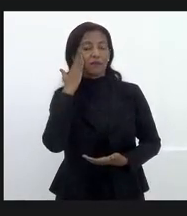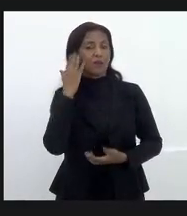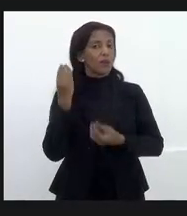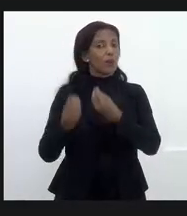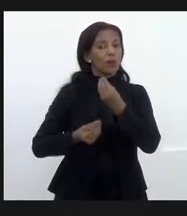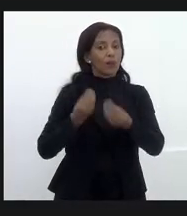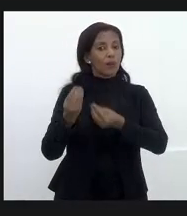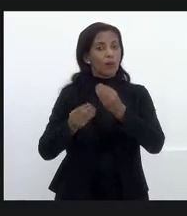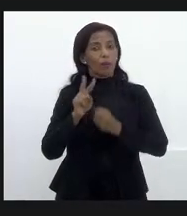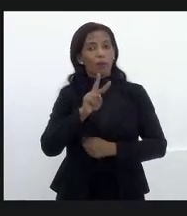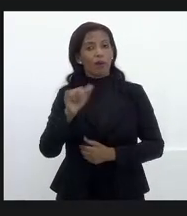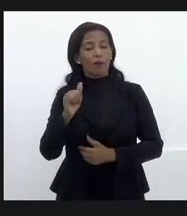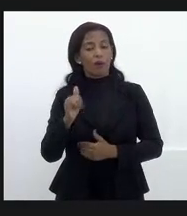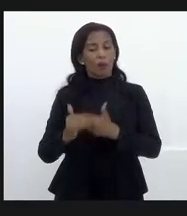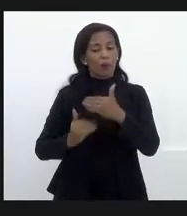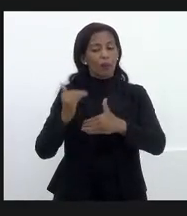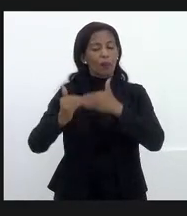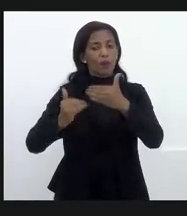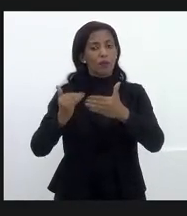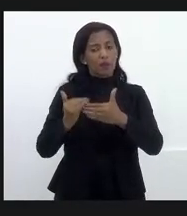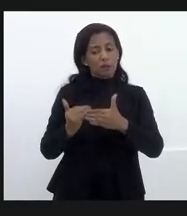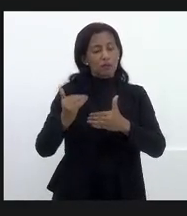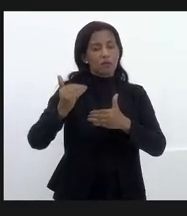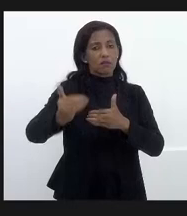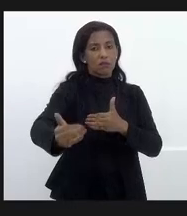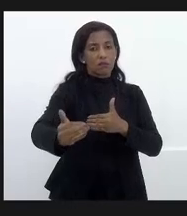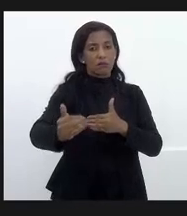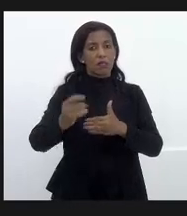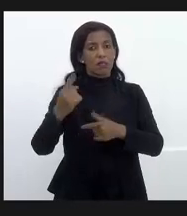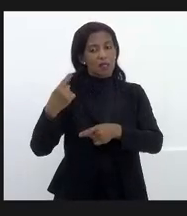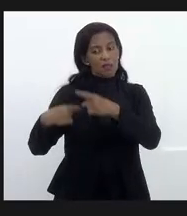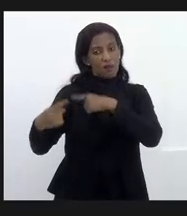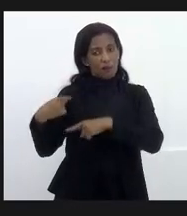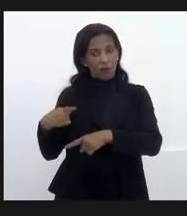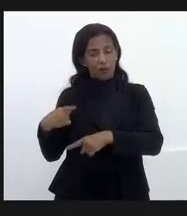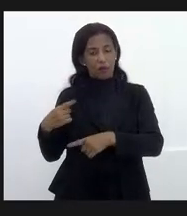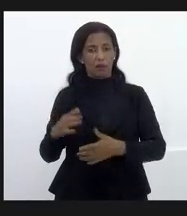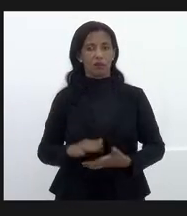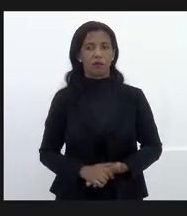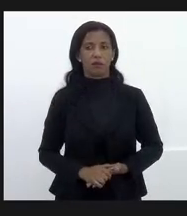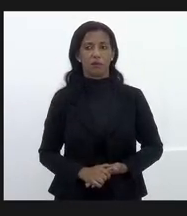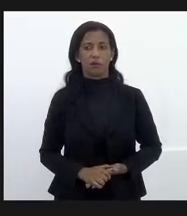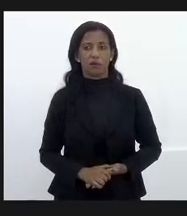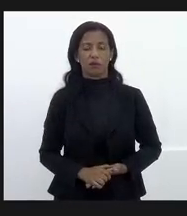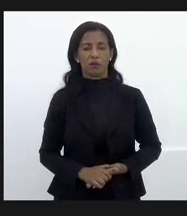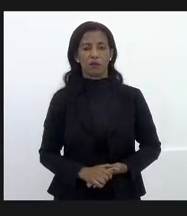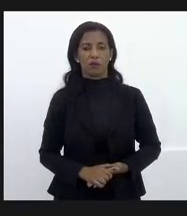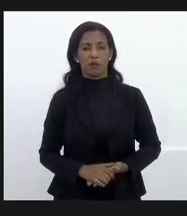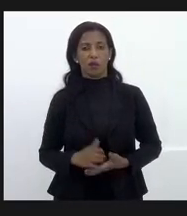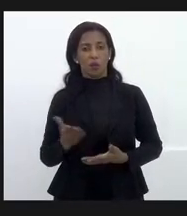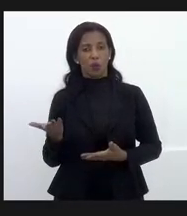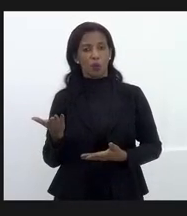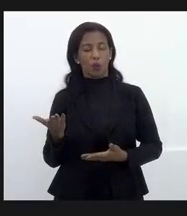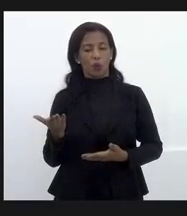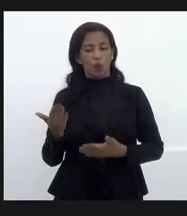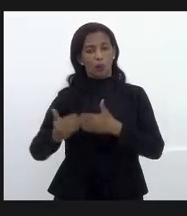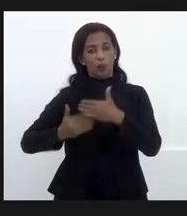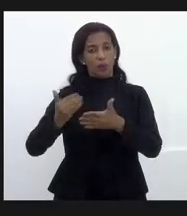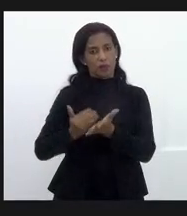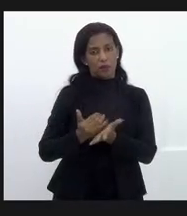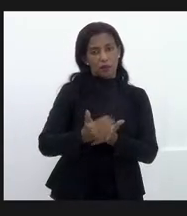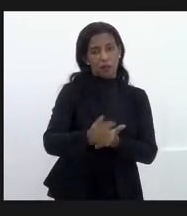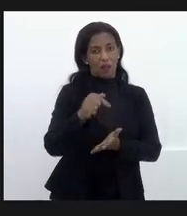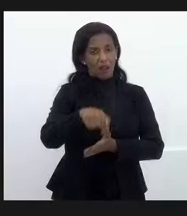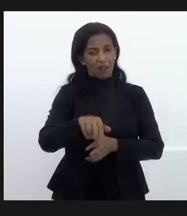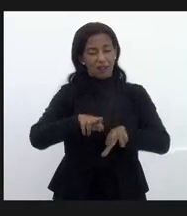como é que será o processo daqui pra frente Se Re é né o o processo Inicial que aqui tem